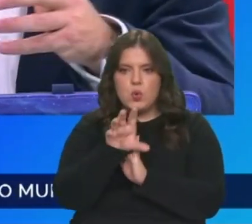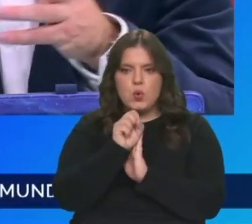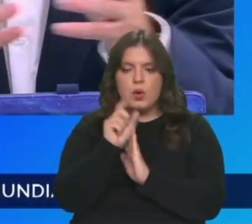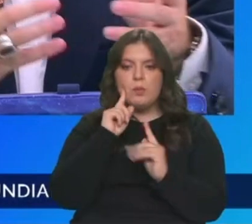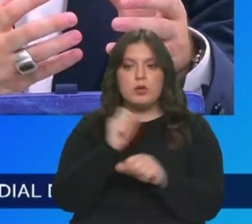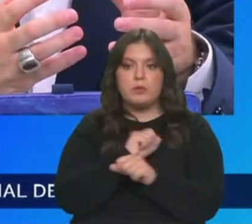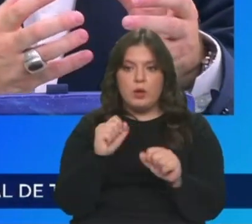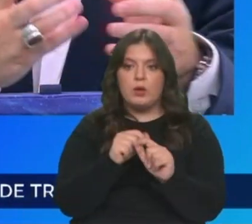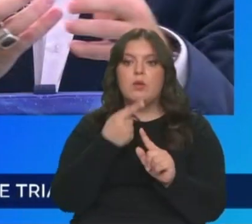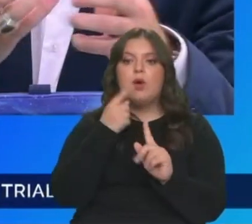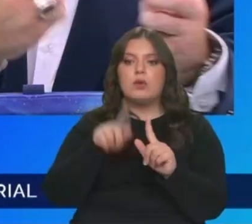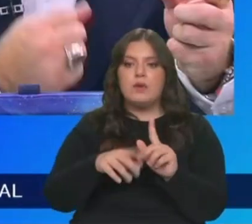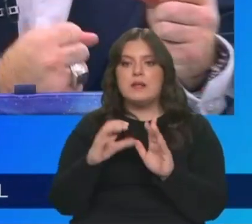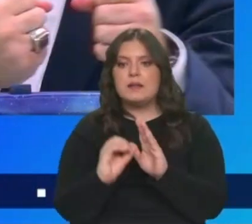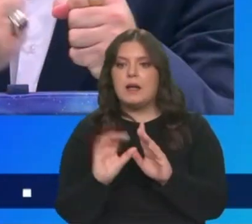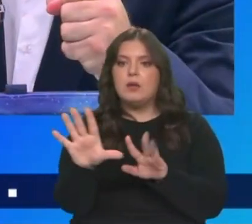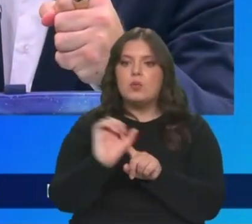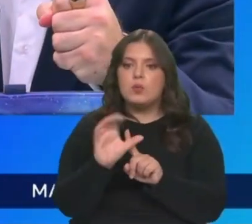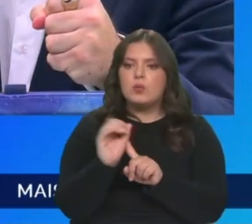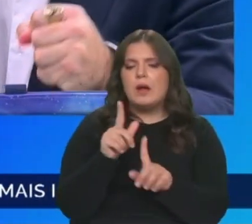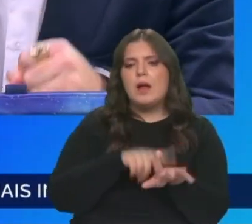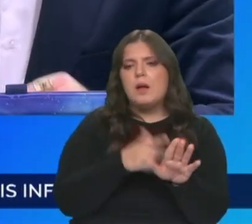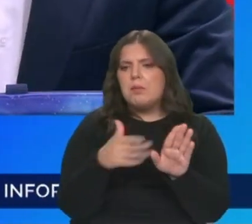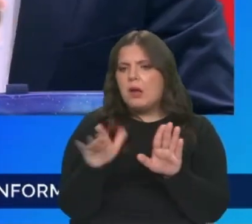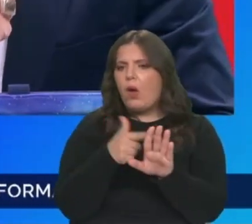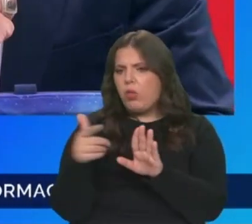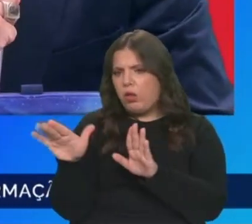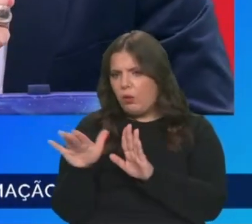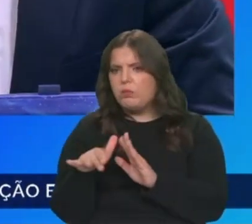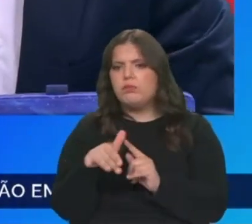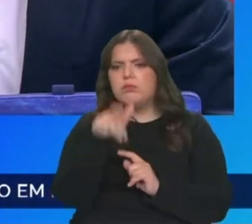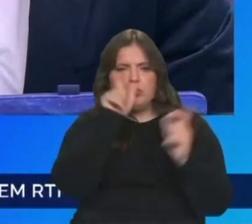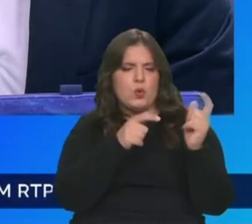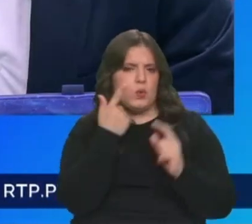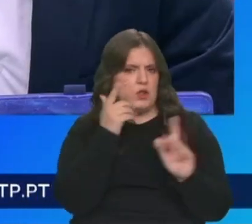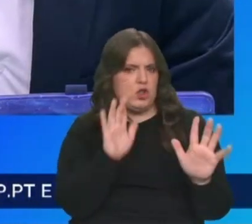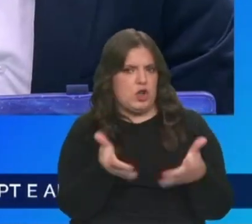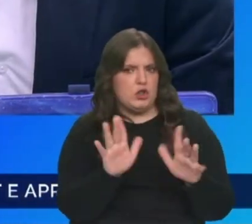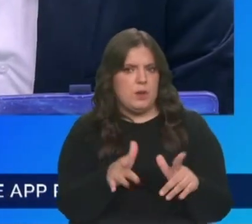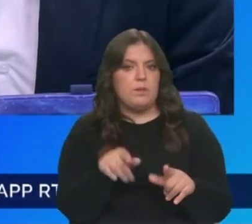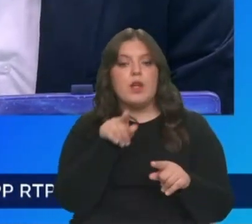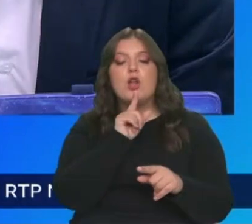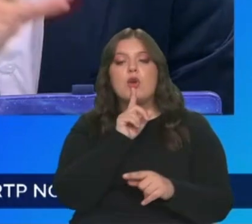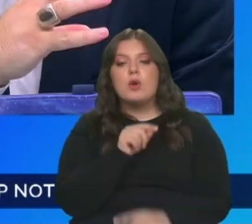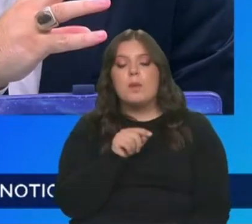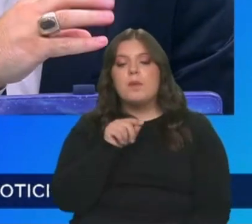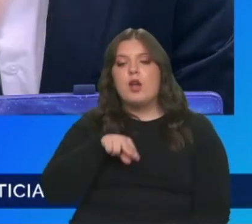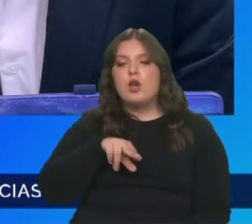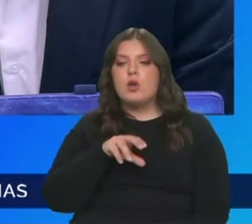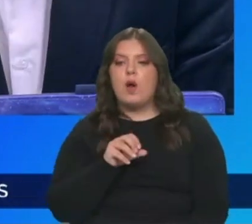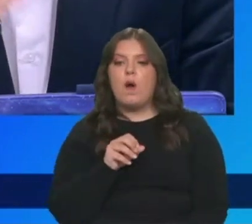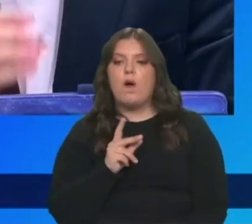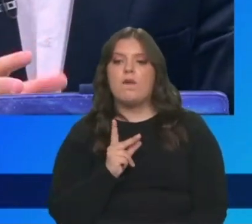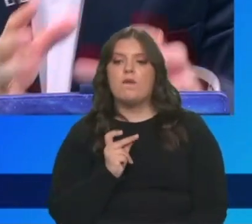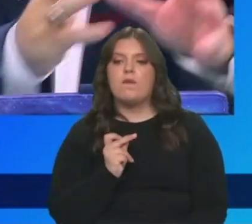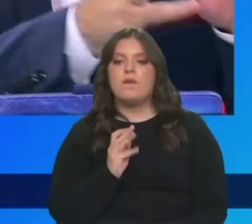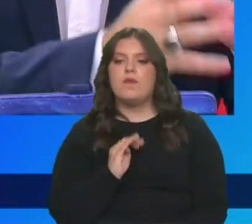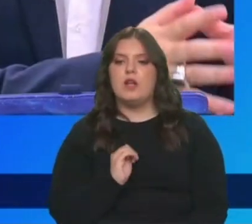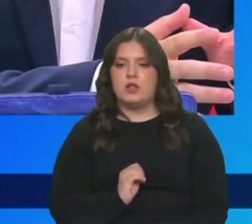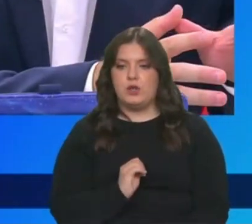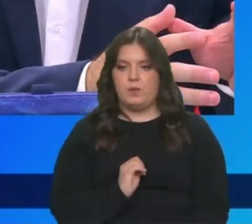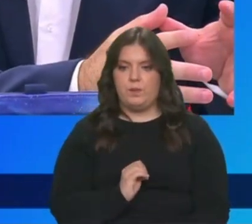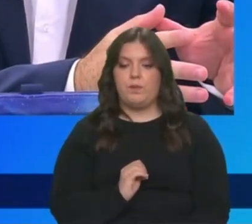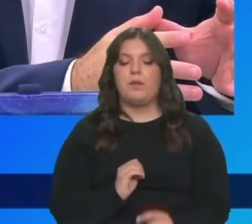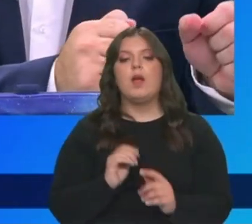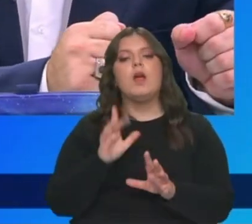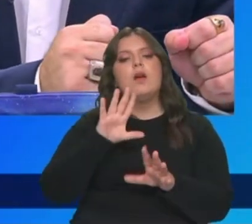explodir, e portanto é algo periódico que os astrónomos já conhecem. Esse fenómeno chama-se novas. Novas, não é supernovas, é novas. Porquê é